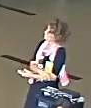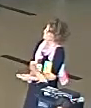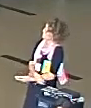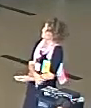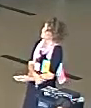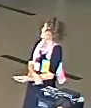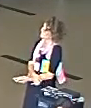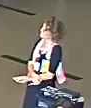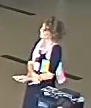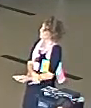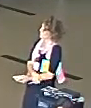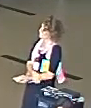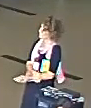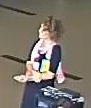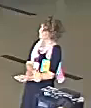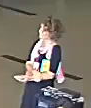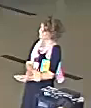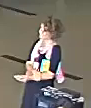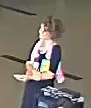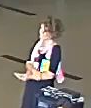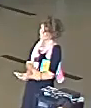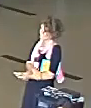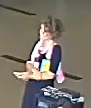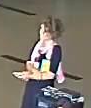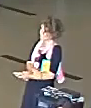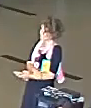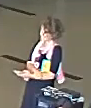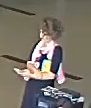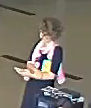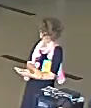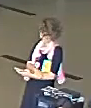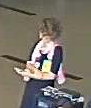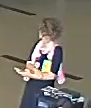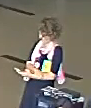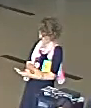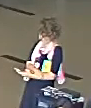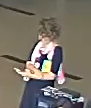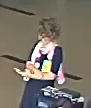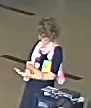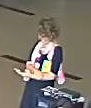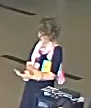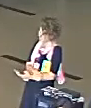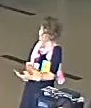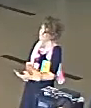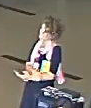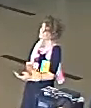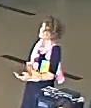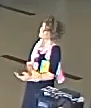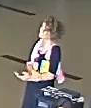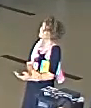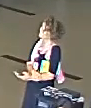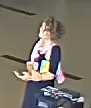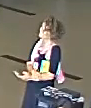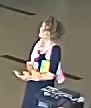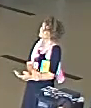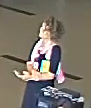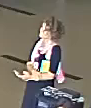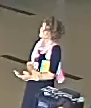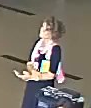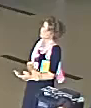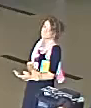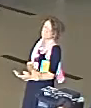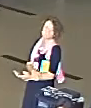causa muito obrigado Muito bem obrigado ao professor Cleiton membro titular